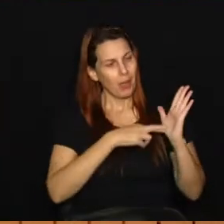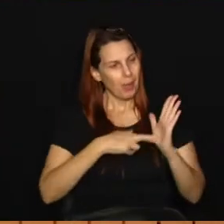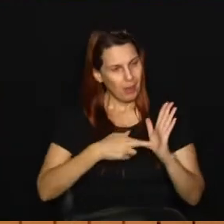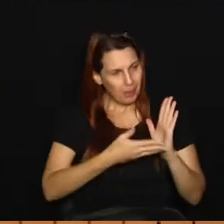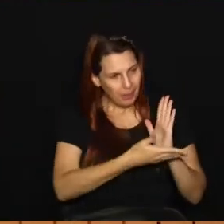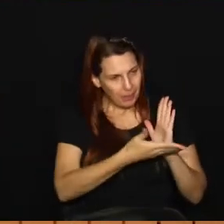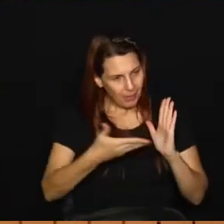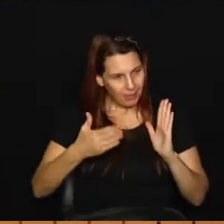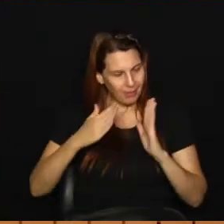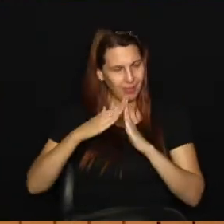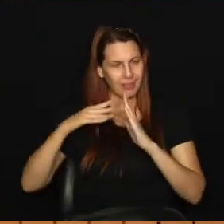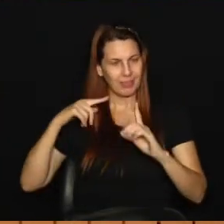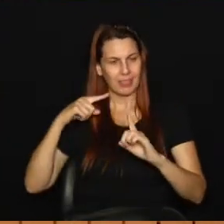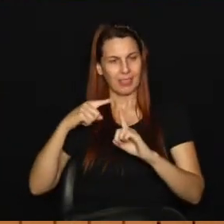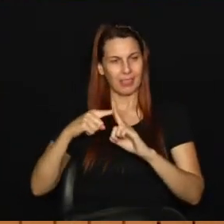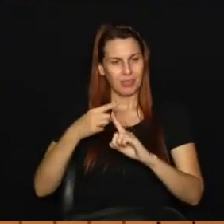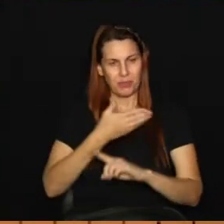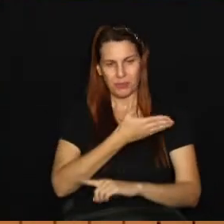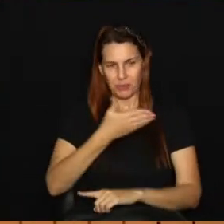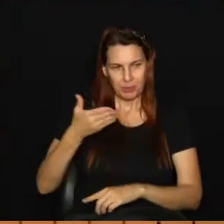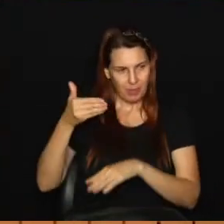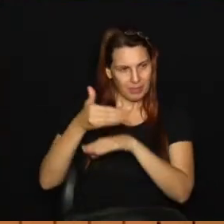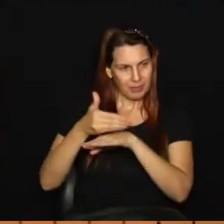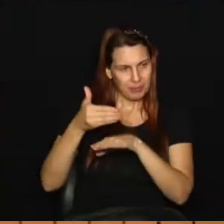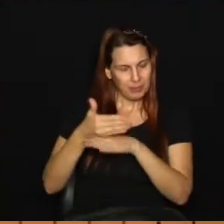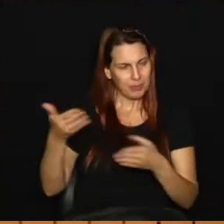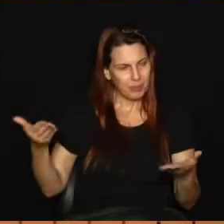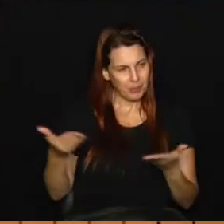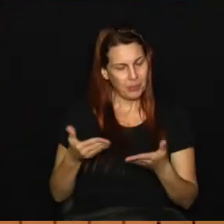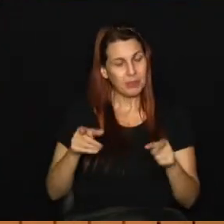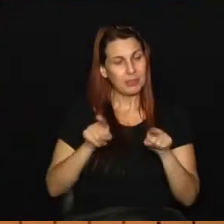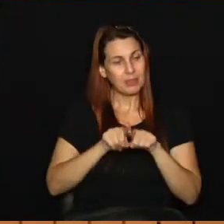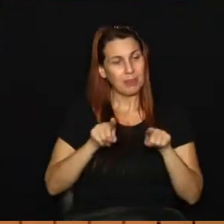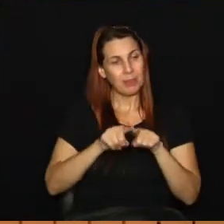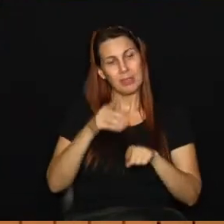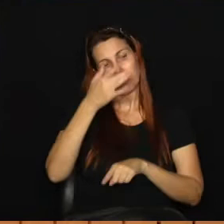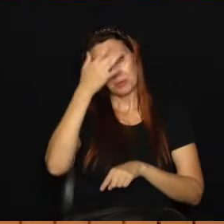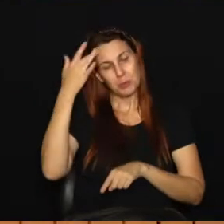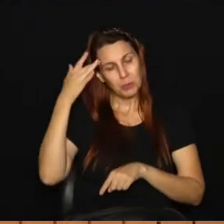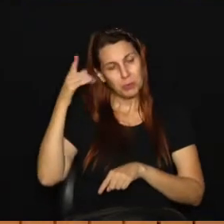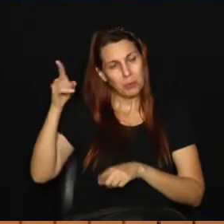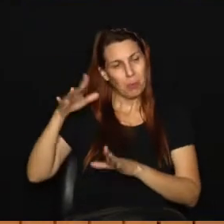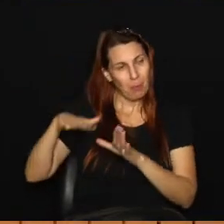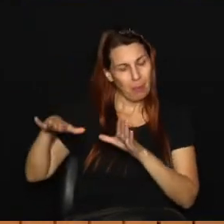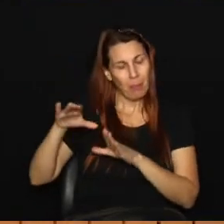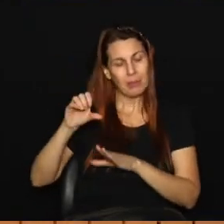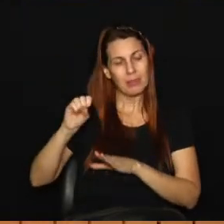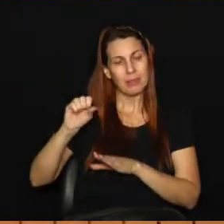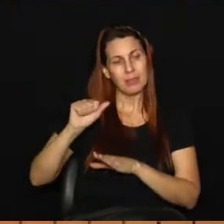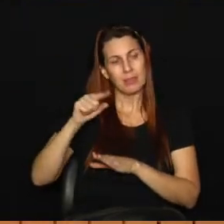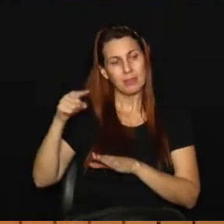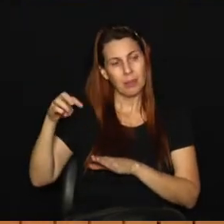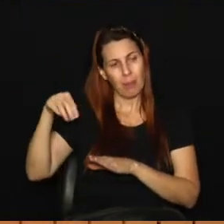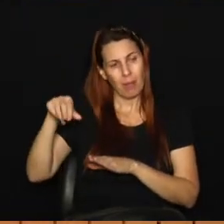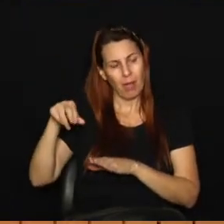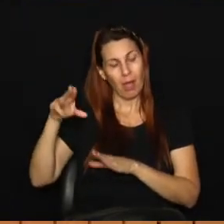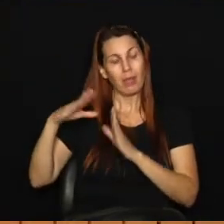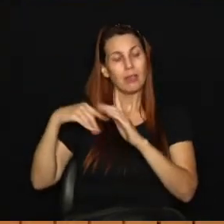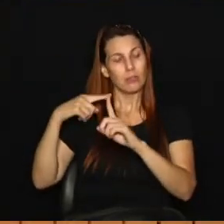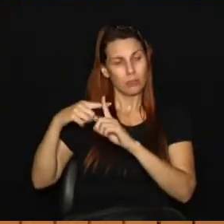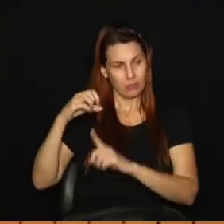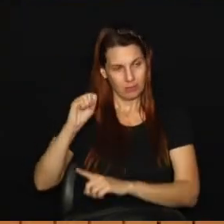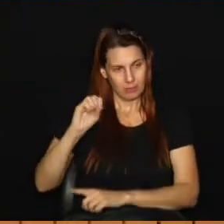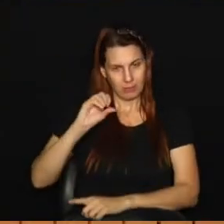nossa paróquia, vocês que vieram, né? Bem como também os que vieram do São Marcos, representando também a paróquia São Marcos,